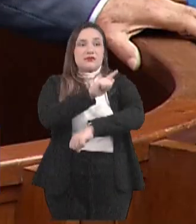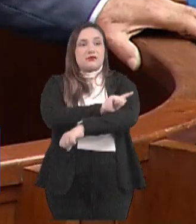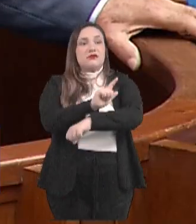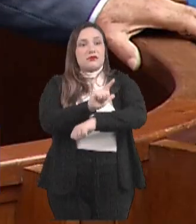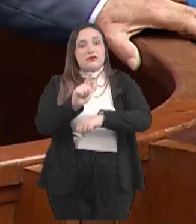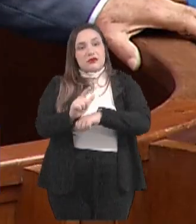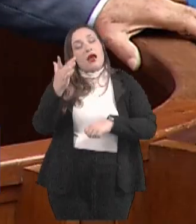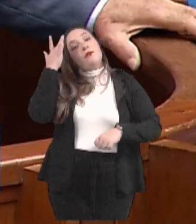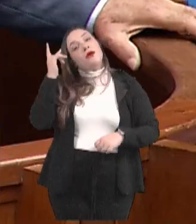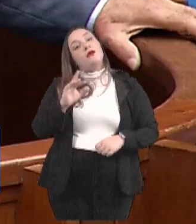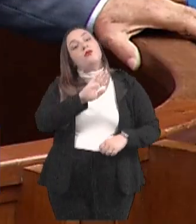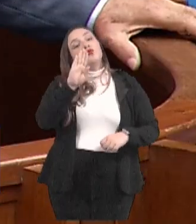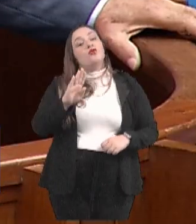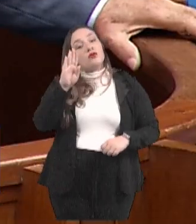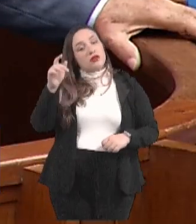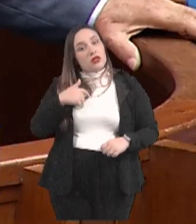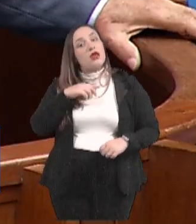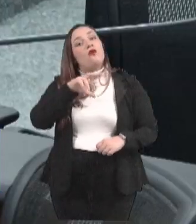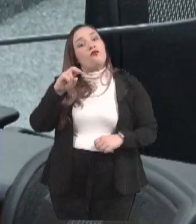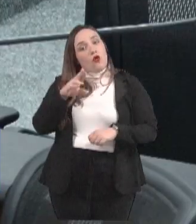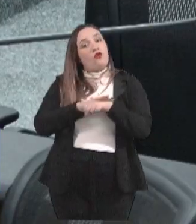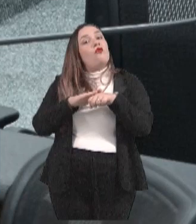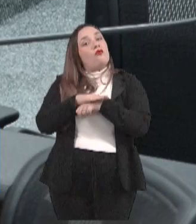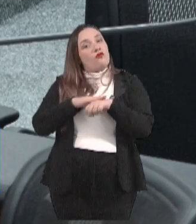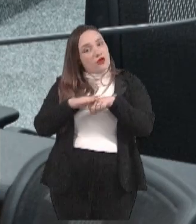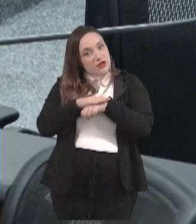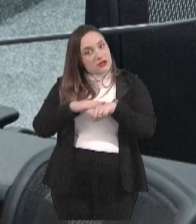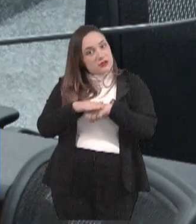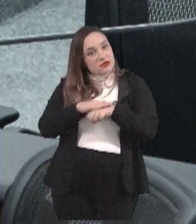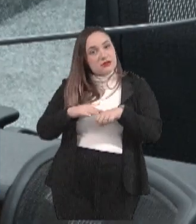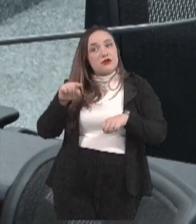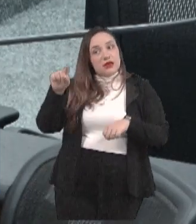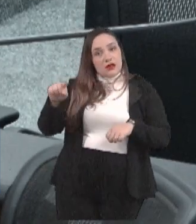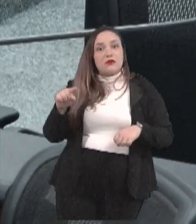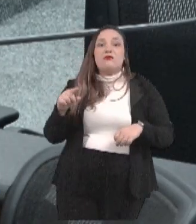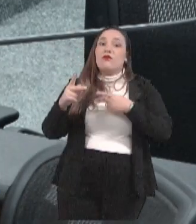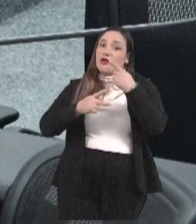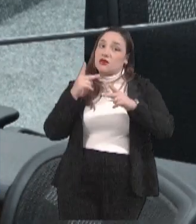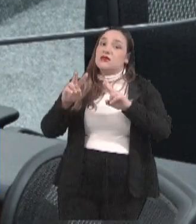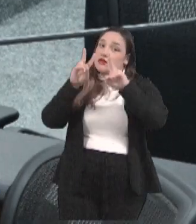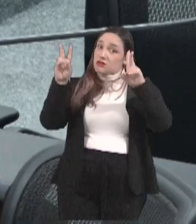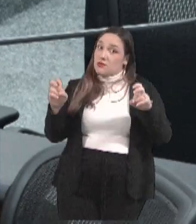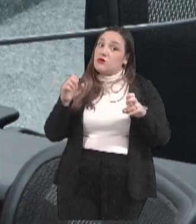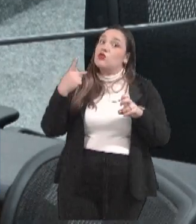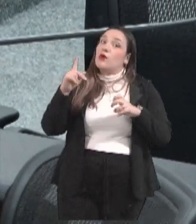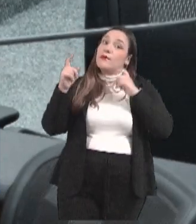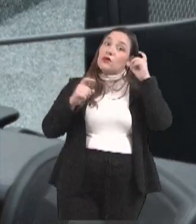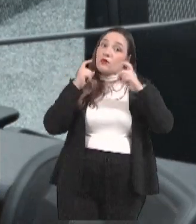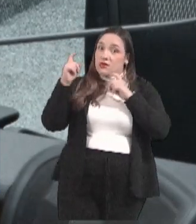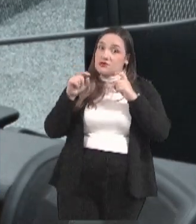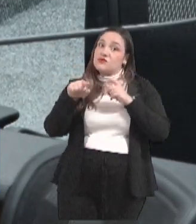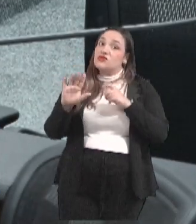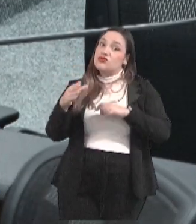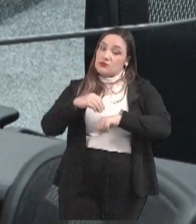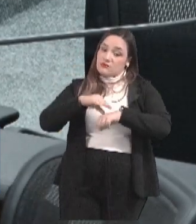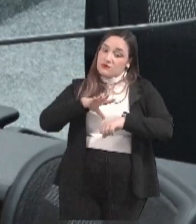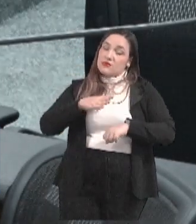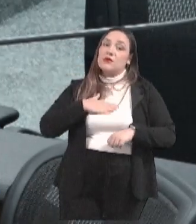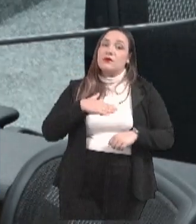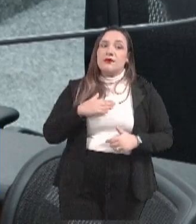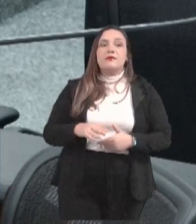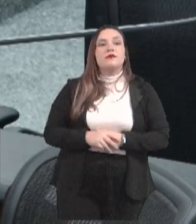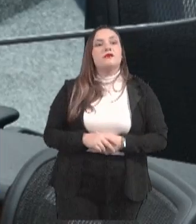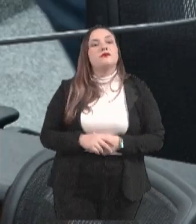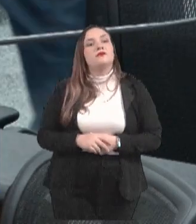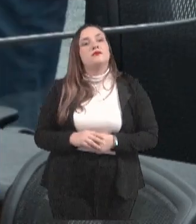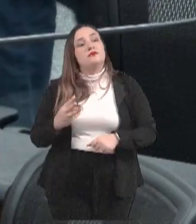em Bodoquena. Vou conversar com o superintendente a respeito disso e das preocupações. Vossa Excelência já me mandou no